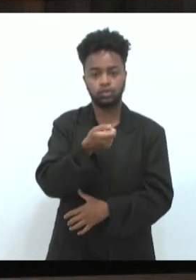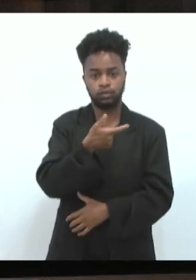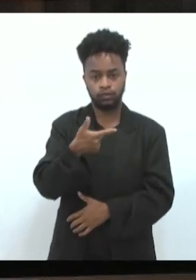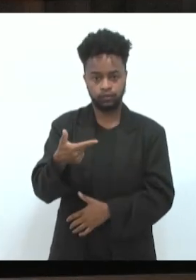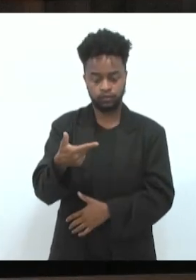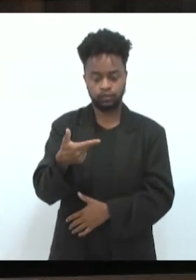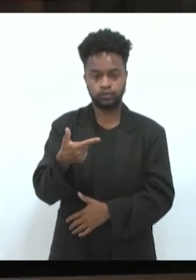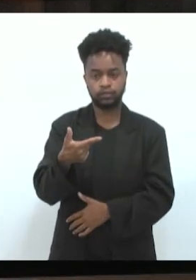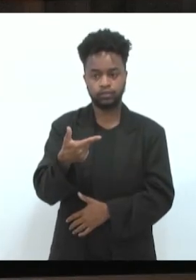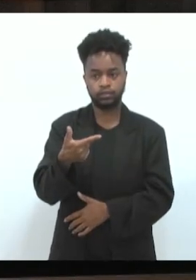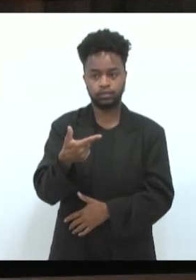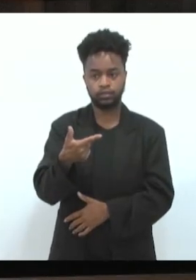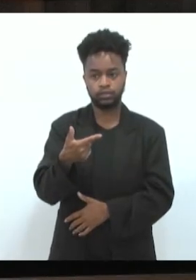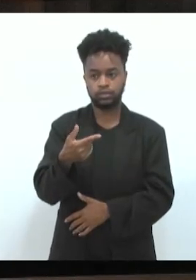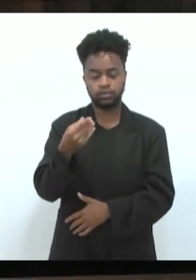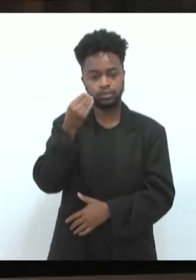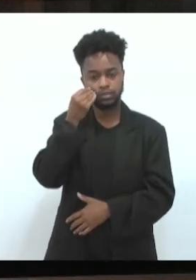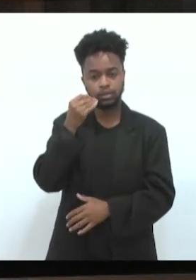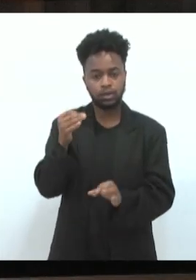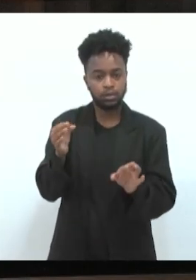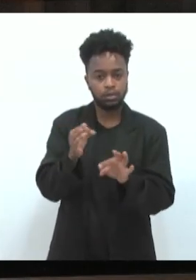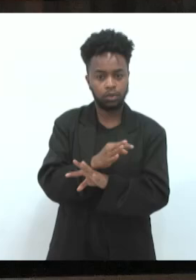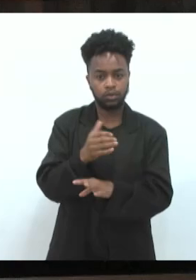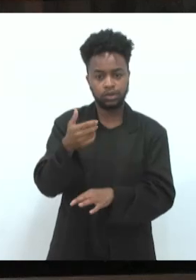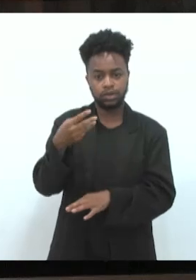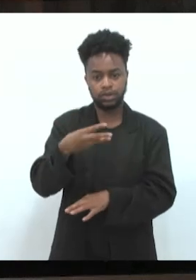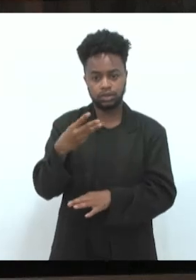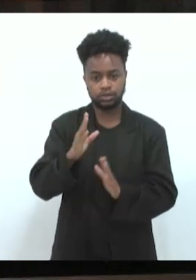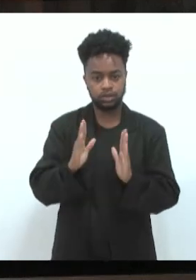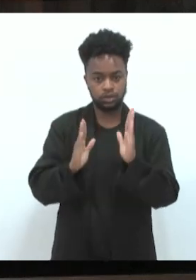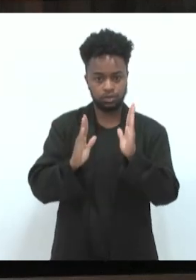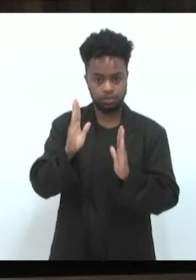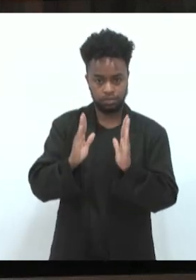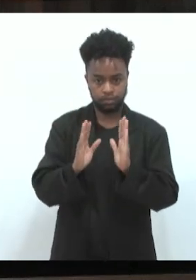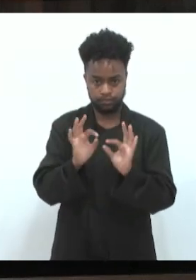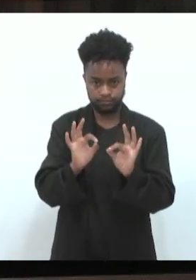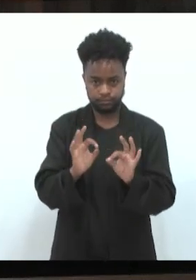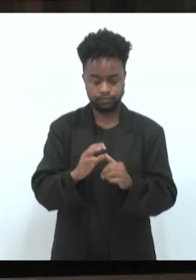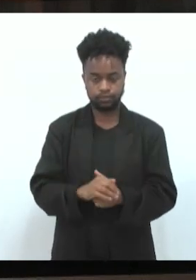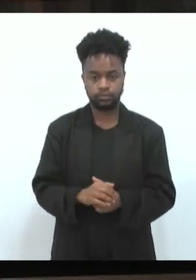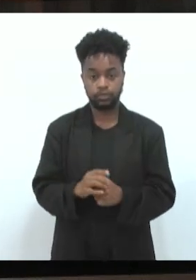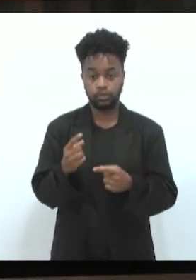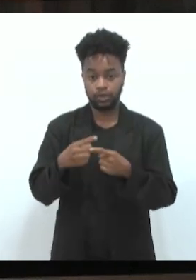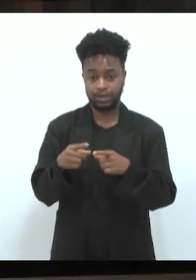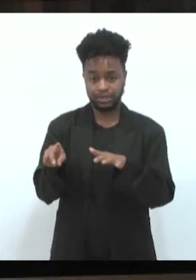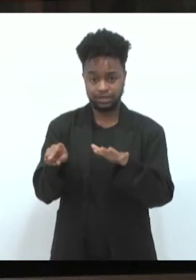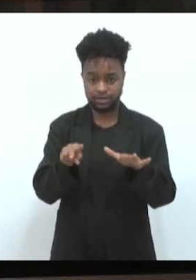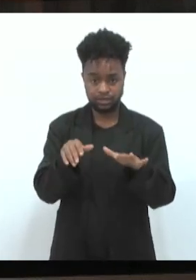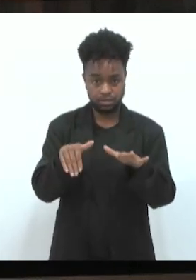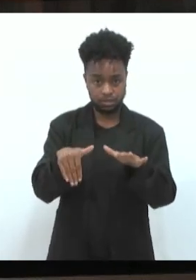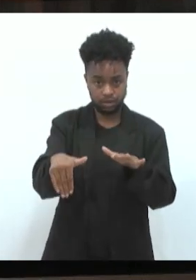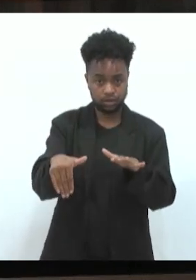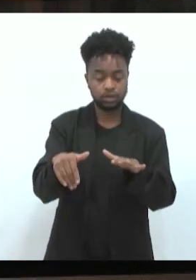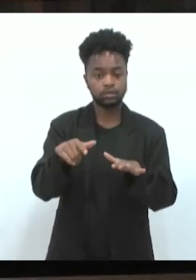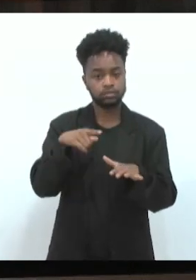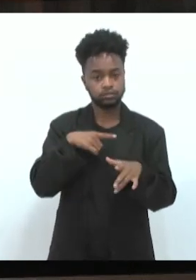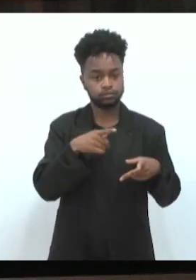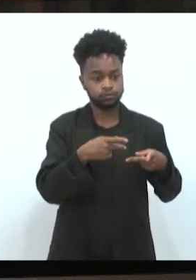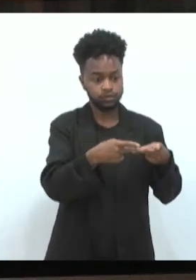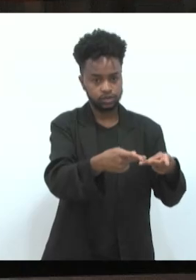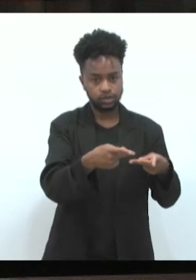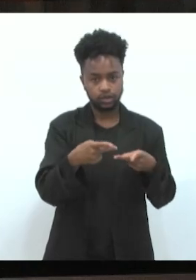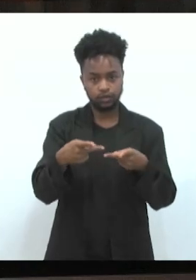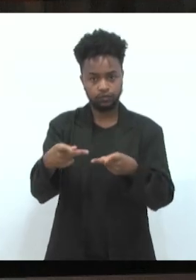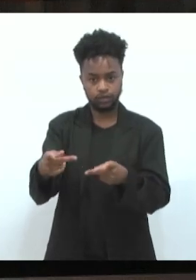2022, seja completada a sua terceira fase. Não é? Essa semana mesmo houve a visitação